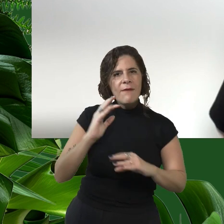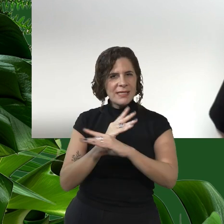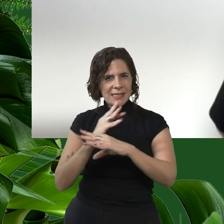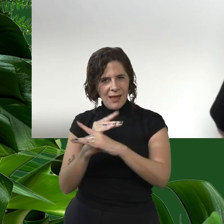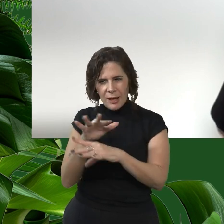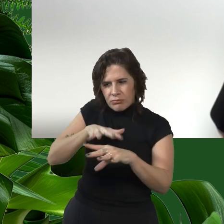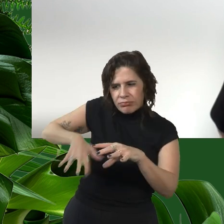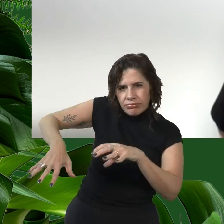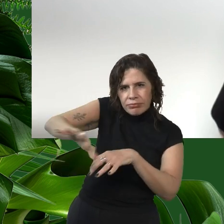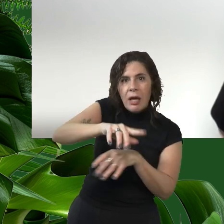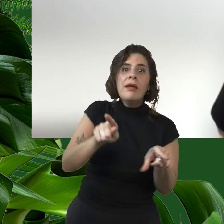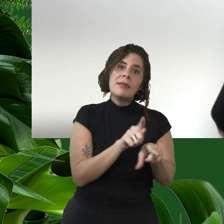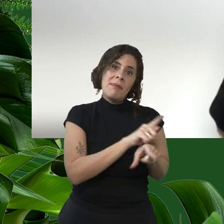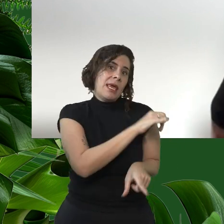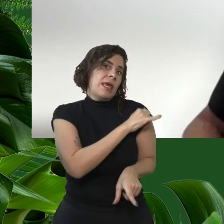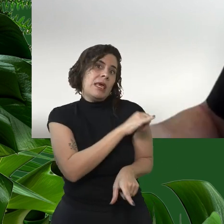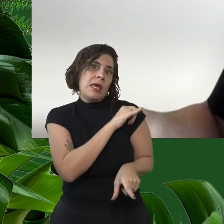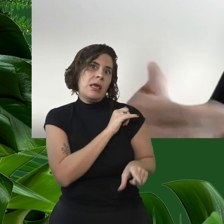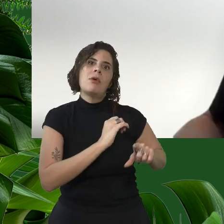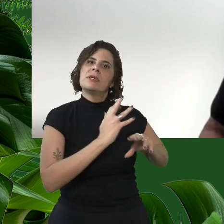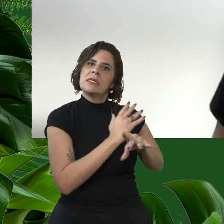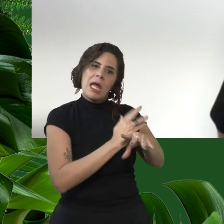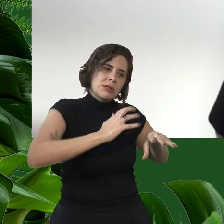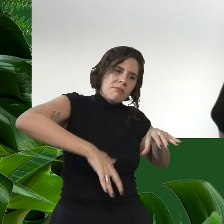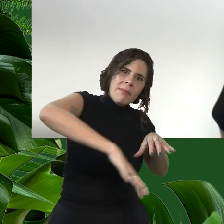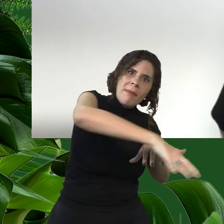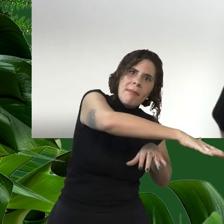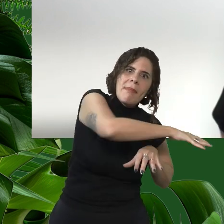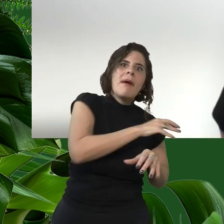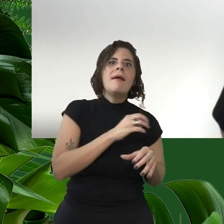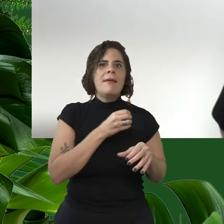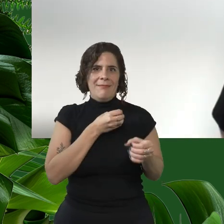metropolitana do Rio de Janeiro, na Baía de Guanabara. Estamos indo para